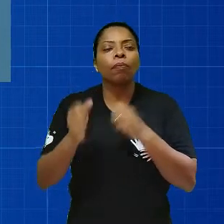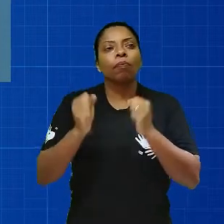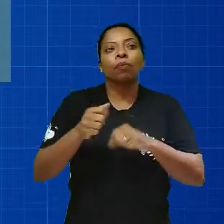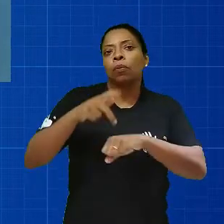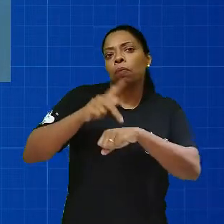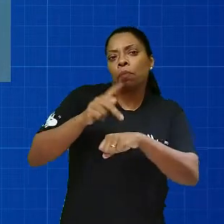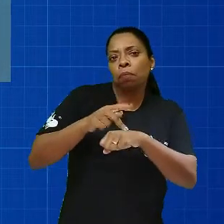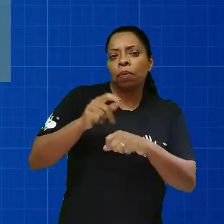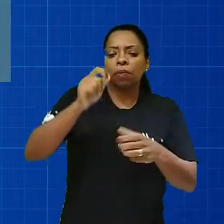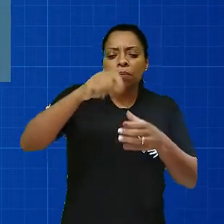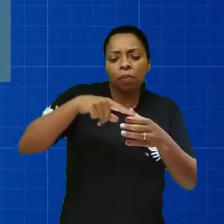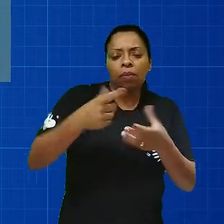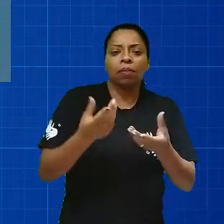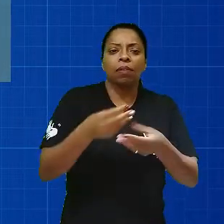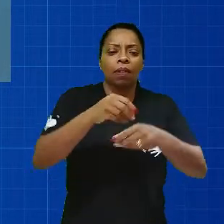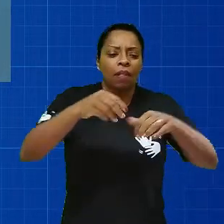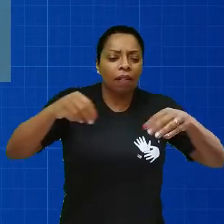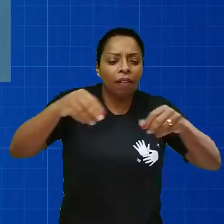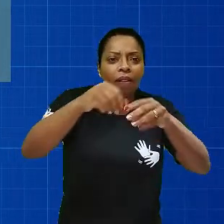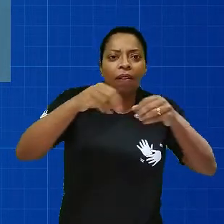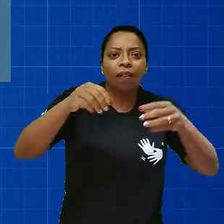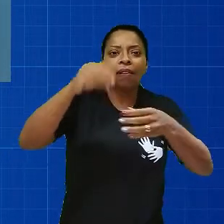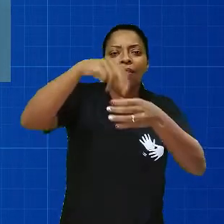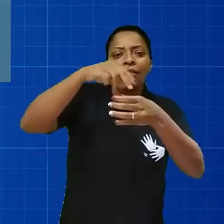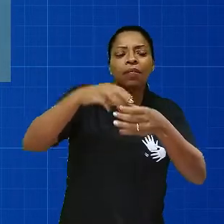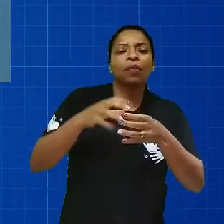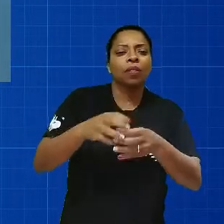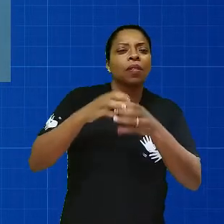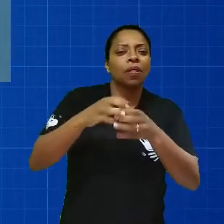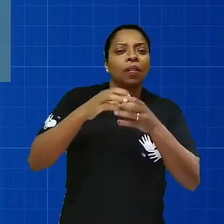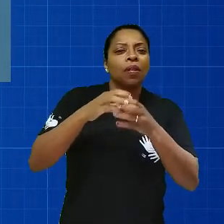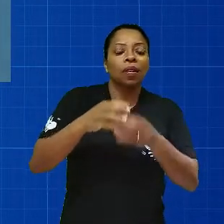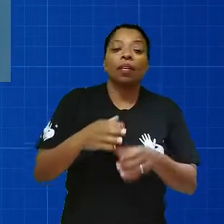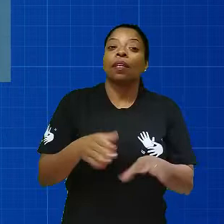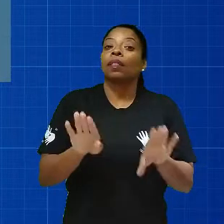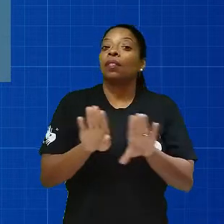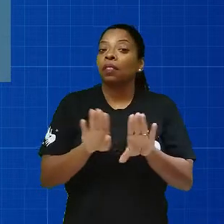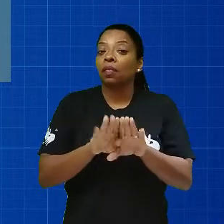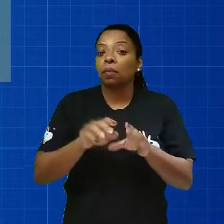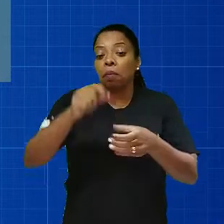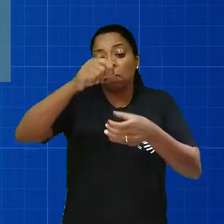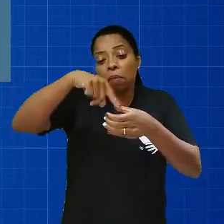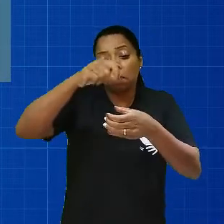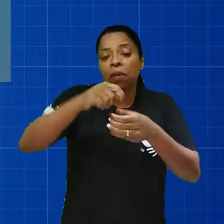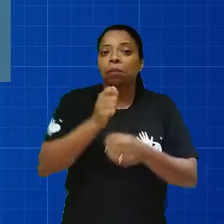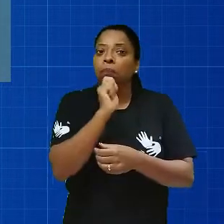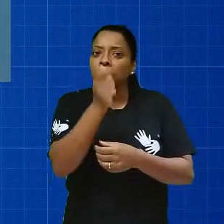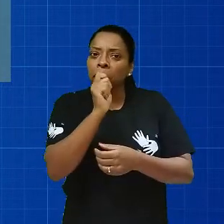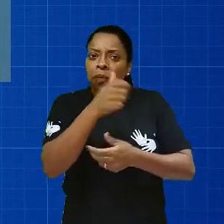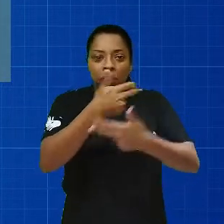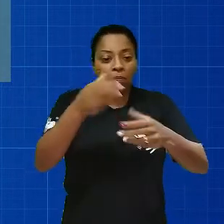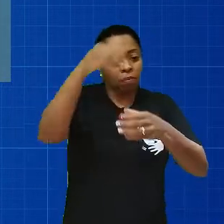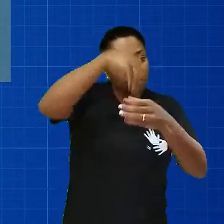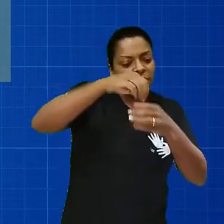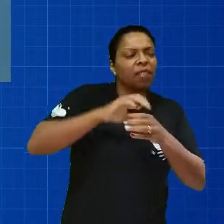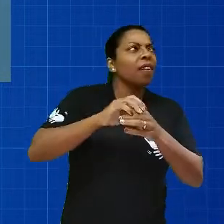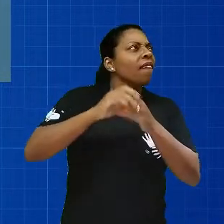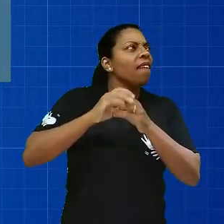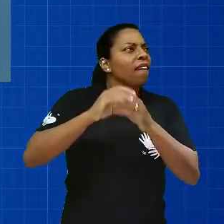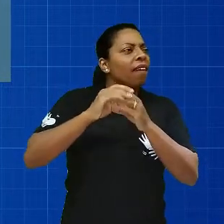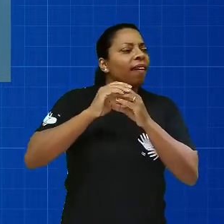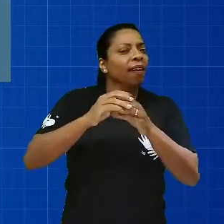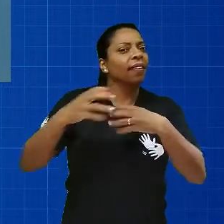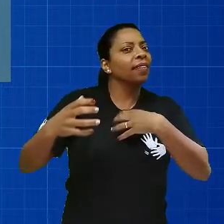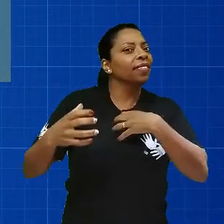Pedrinha, semente, areia, teve unidade que a gente foi que colocou semente de girassol, pinhão, um monte de coisa